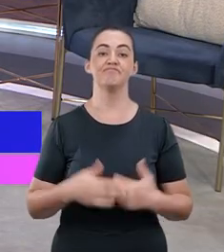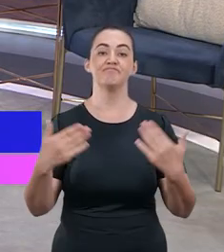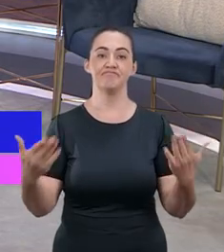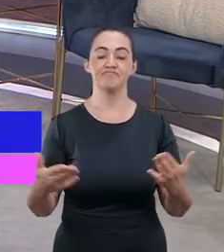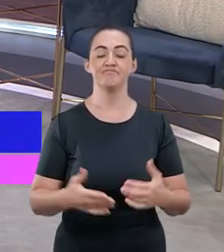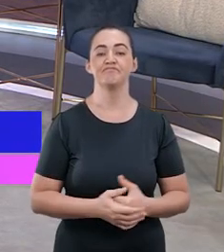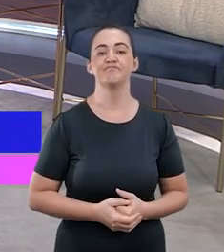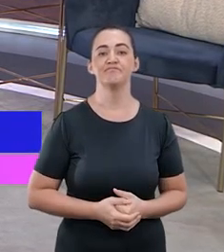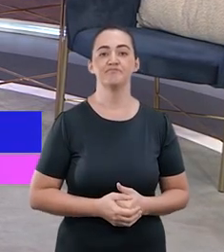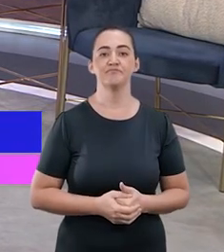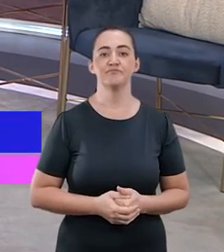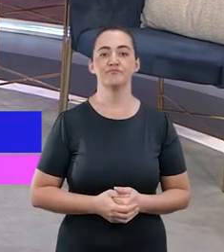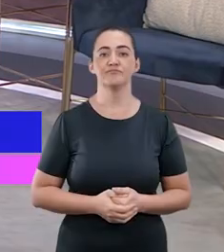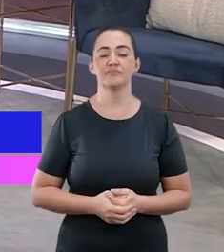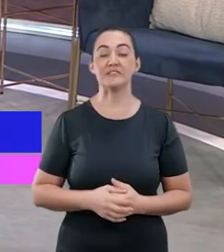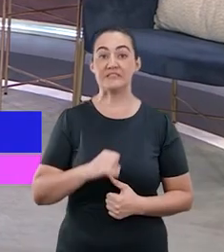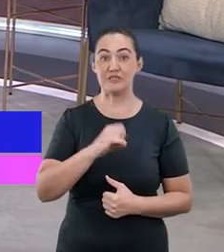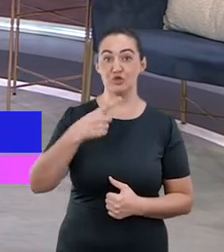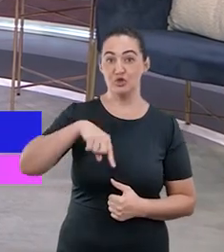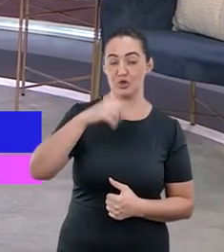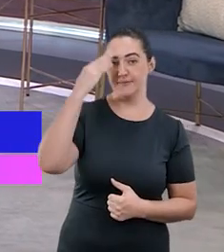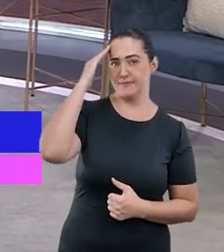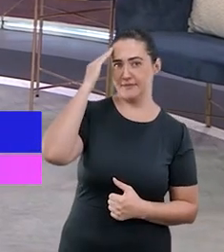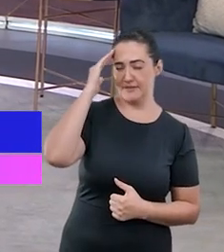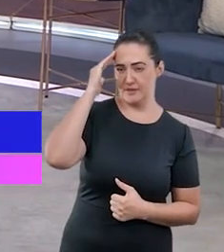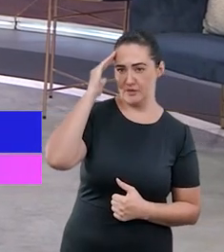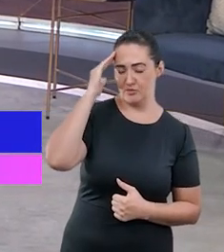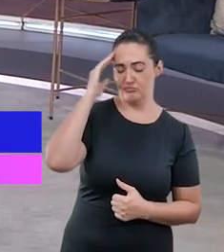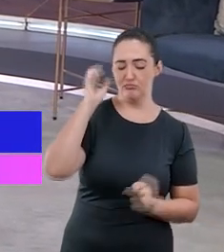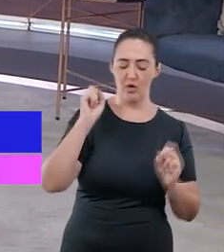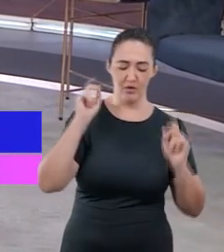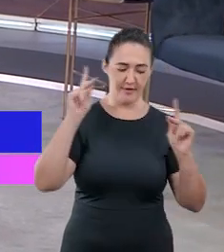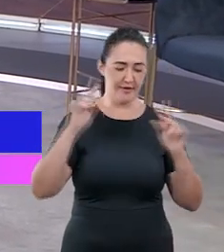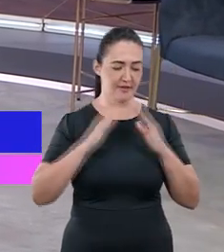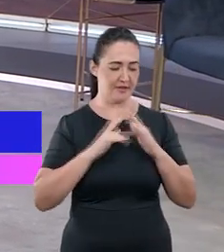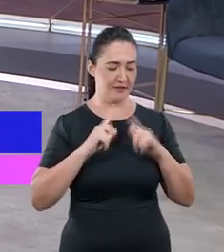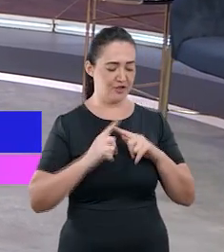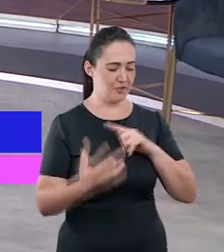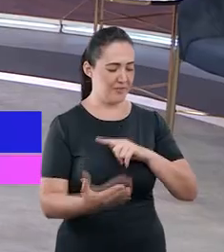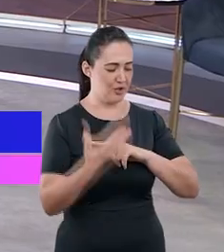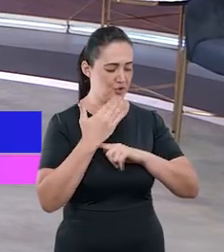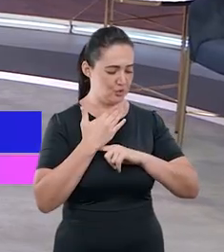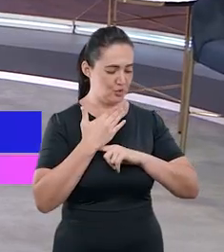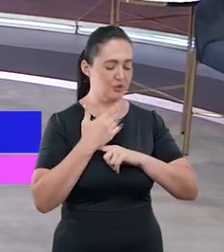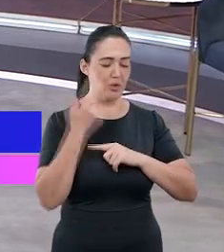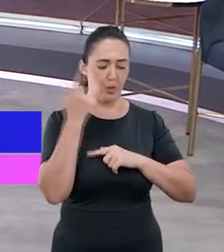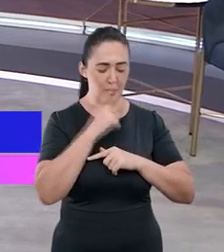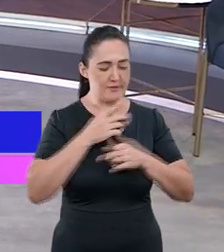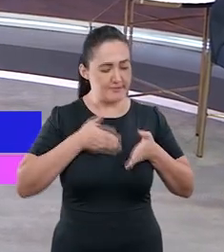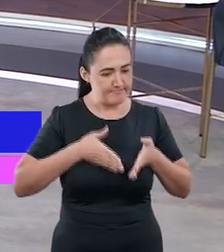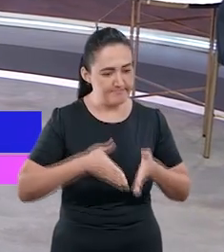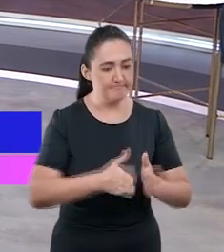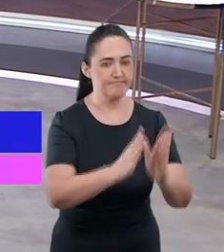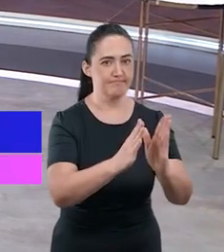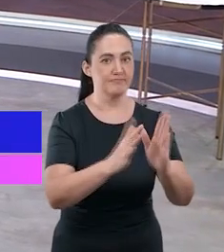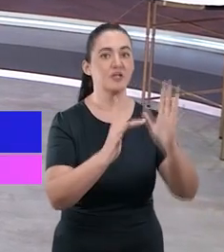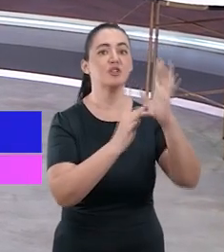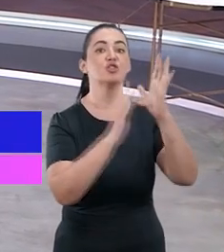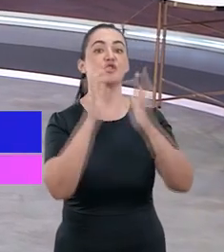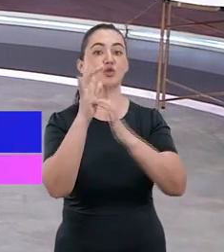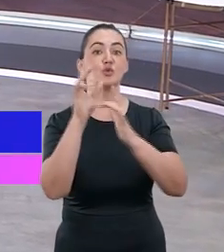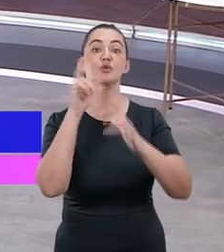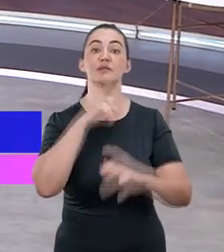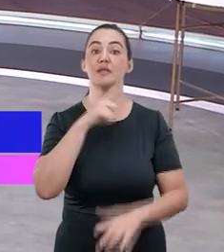Então, entendendo tal conceito, Jesus tem uma advertência para mim e para você.